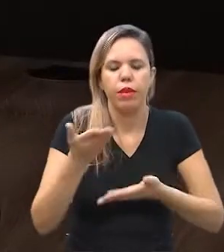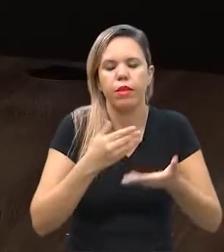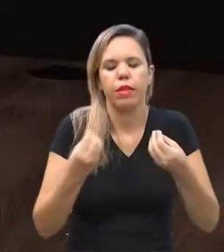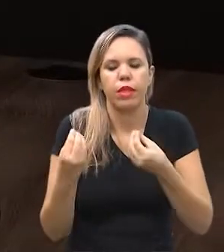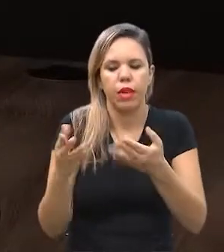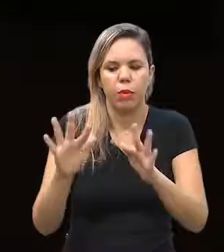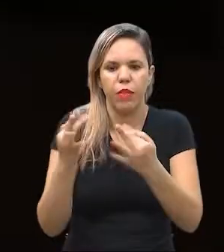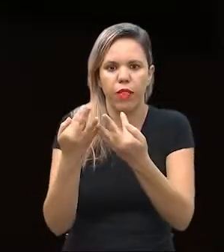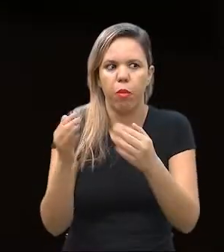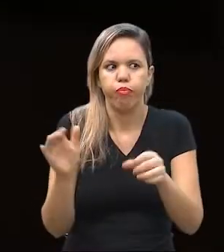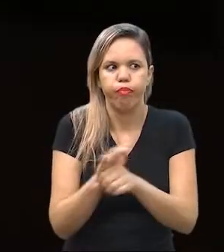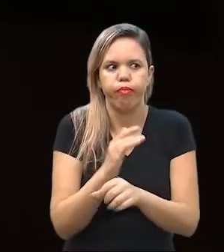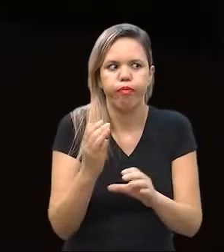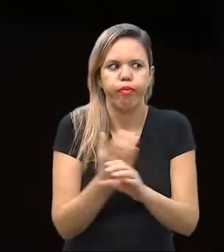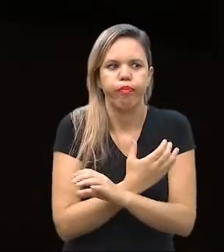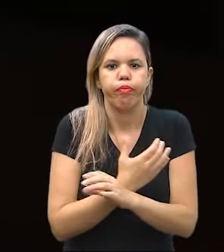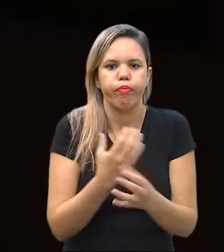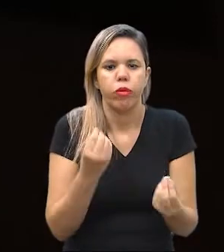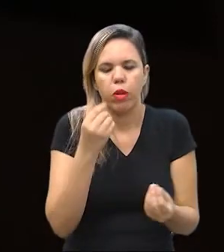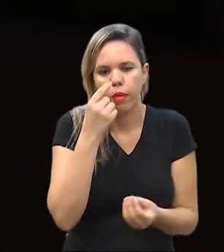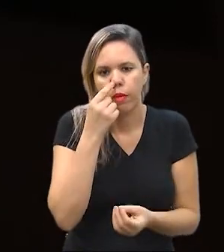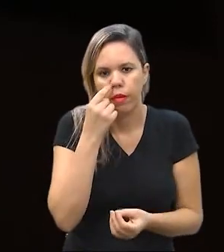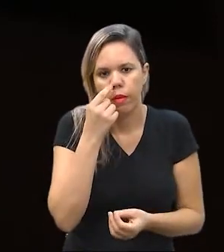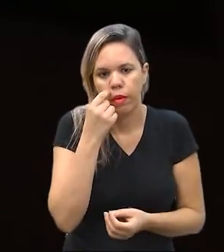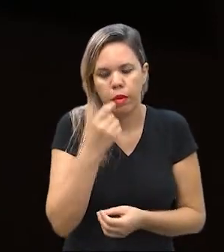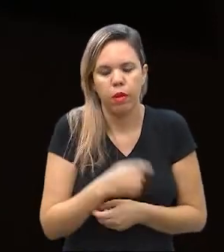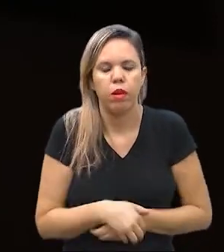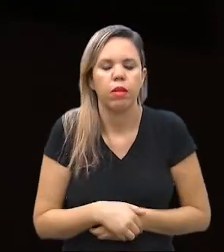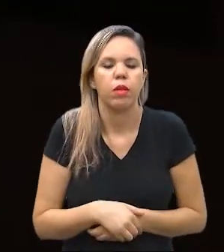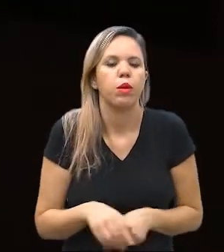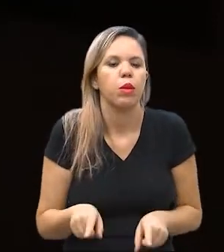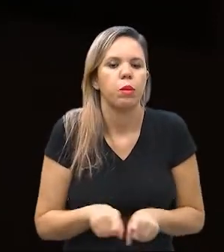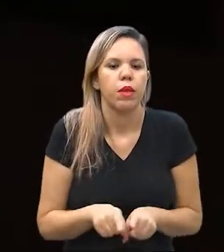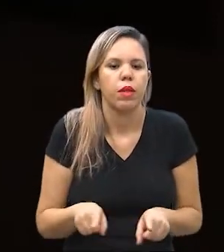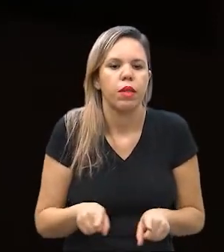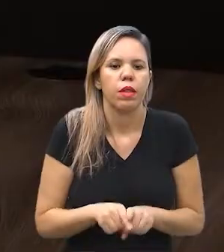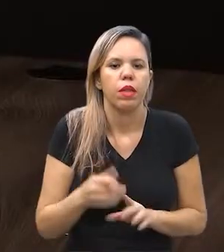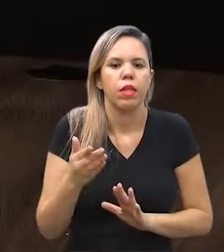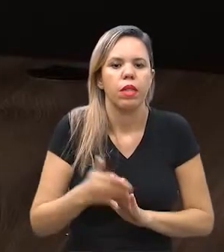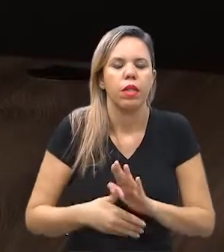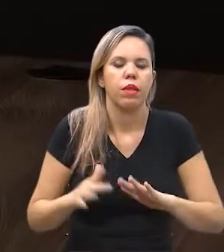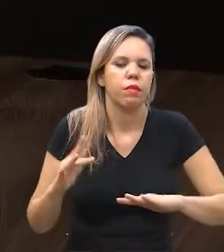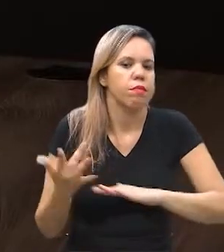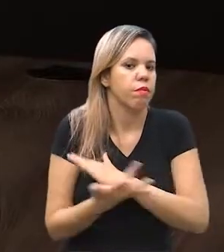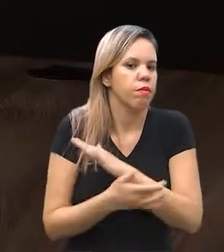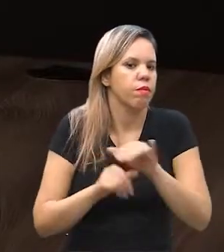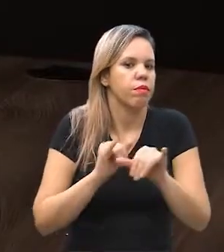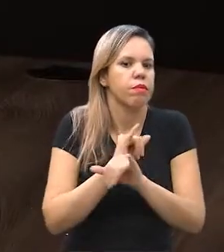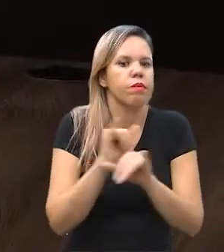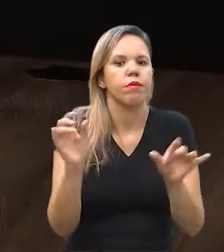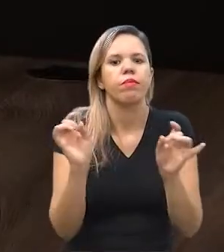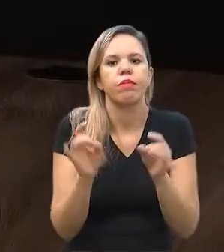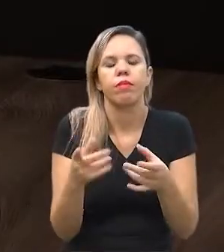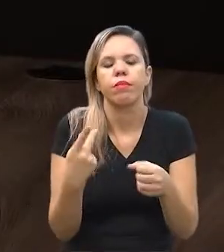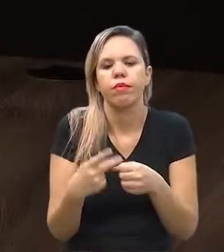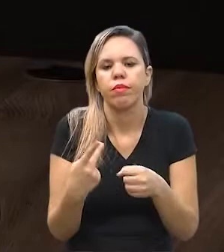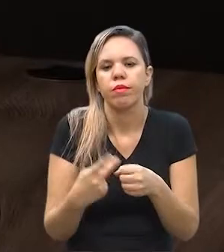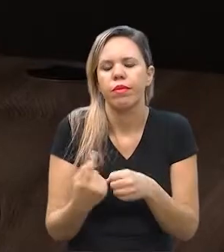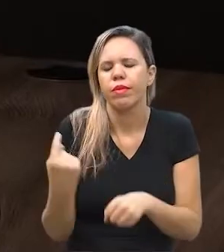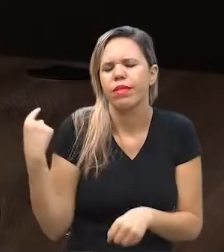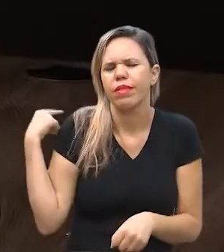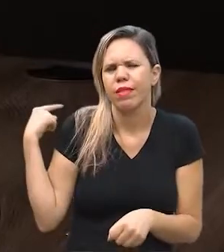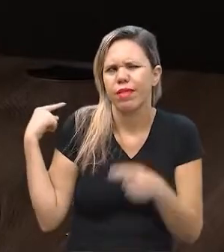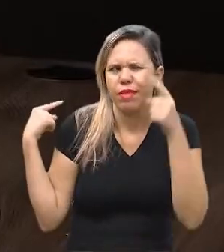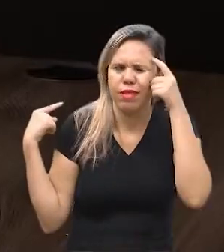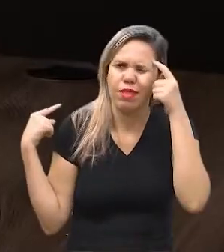para famílias inteiras, e também como uma grande vitrine às redes sociais. E antigamente, quando